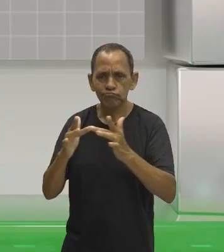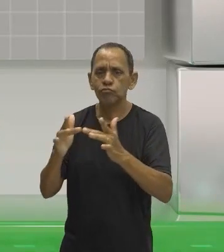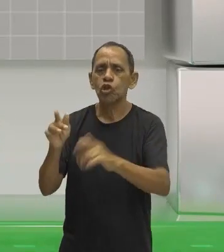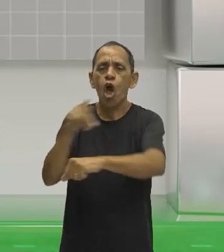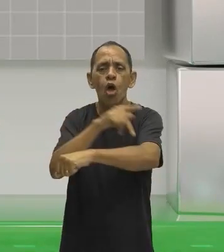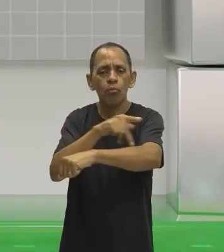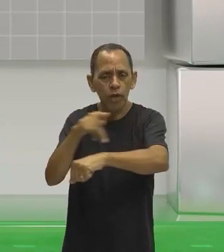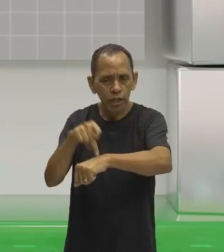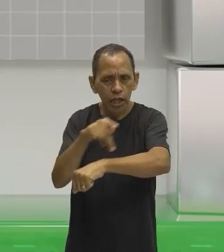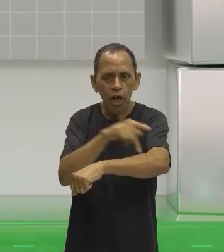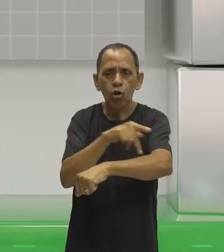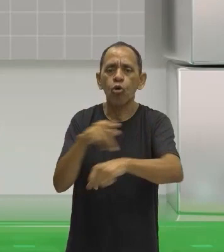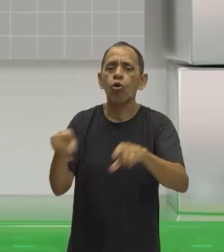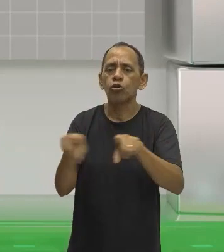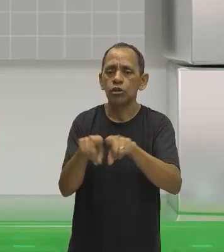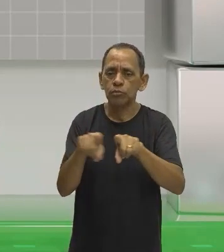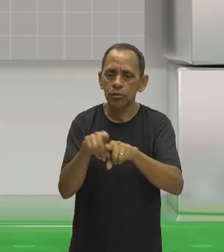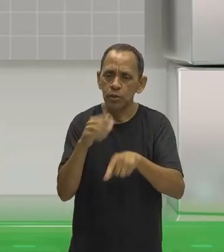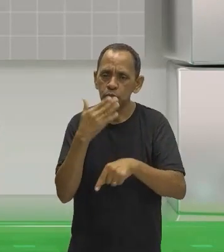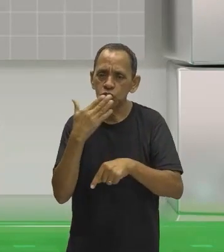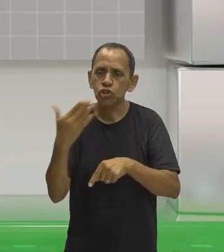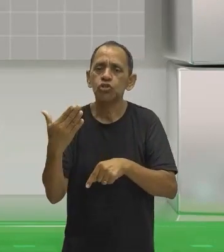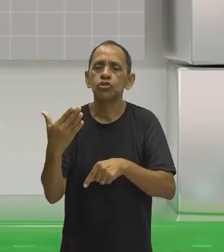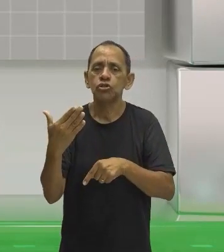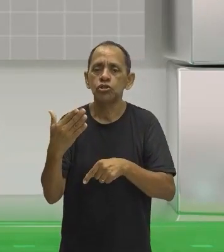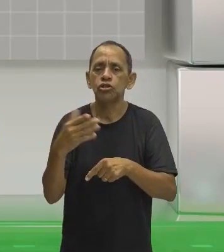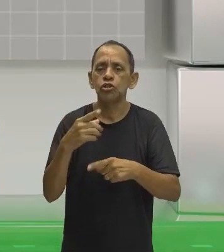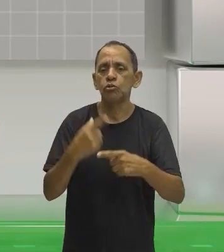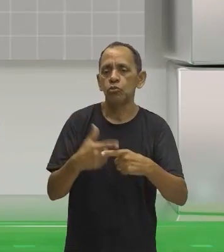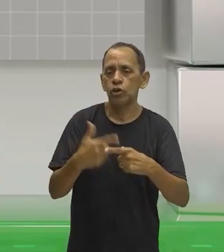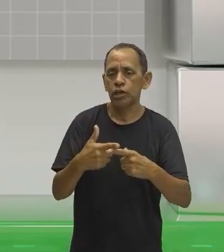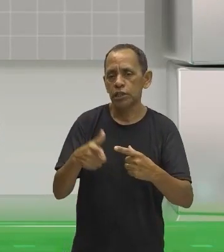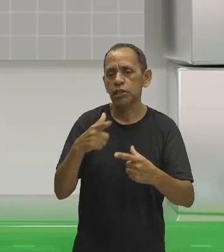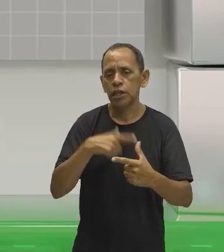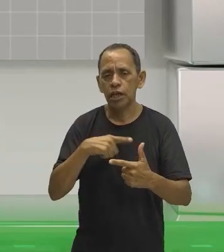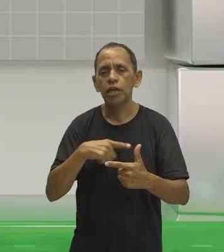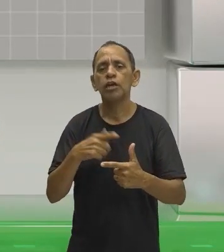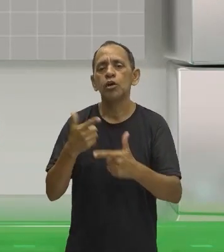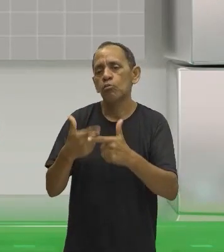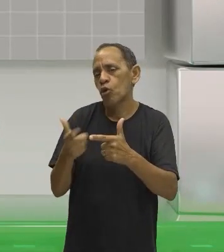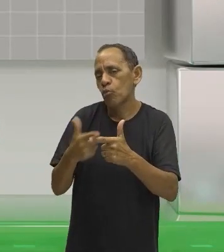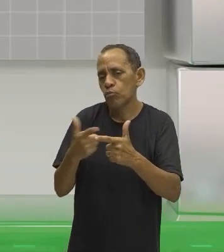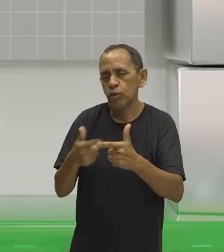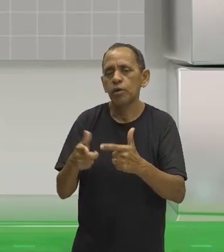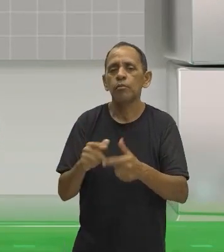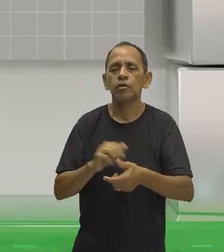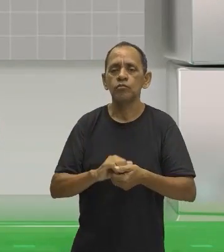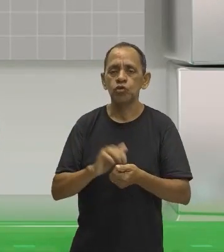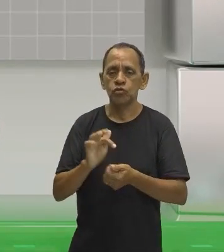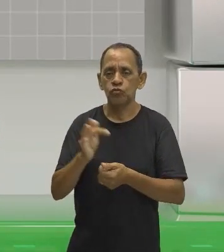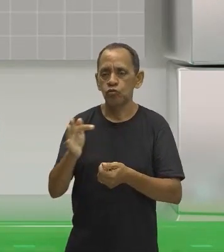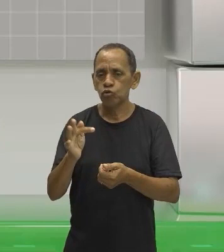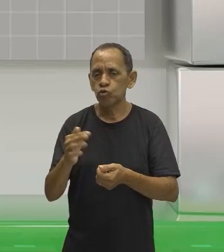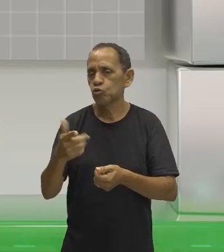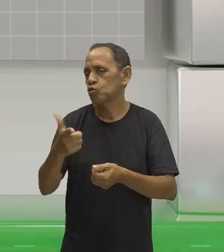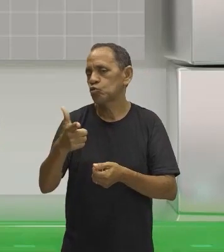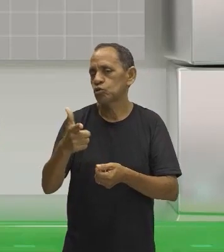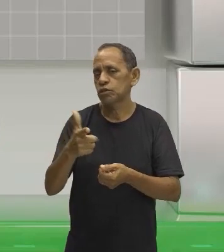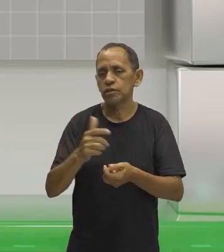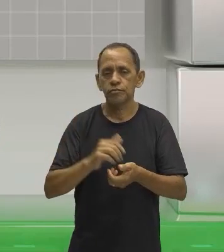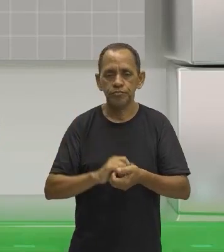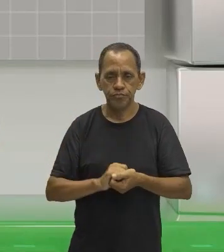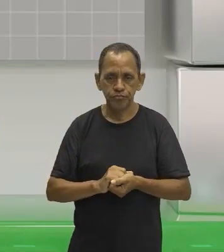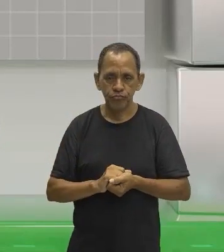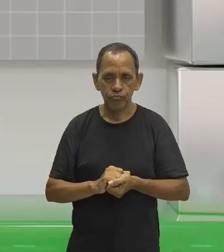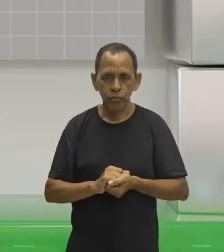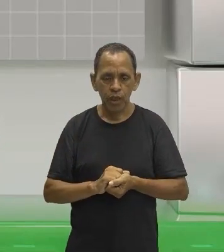aí todos os dias. Nesse momento de jornada, nós estaremos logados no canal da jornada. Mas após passar esse